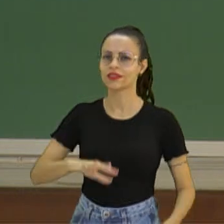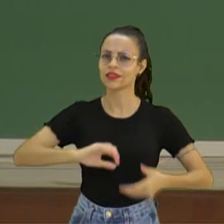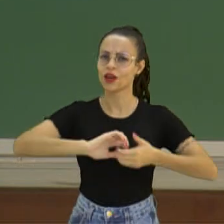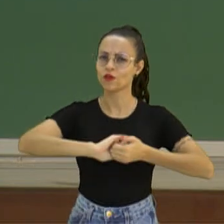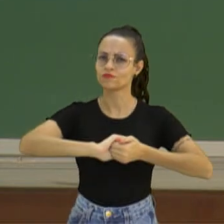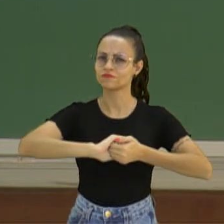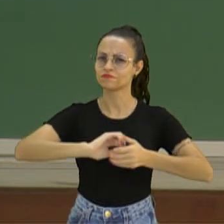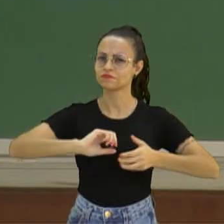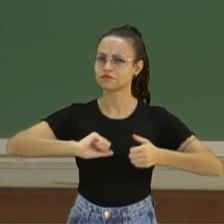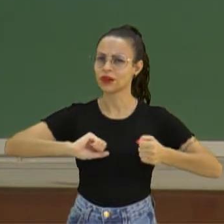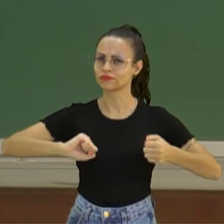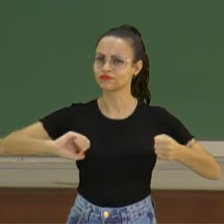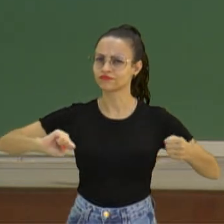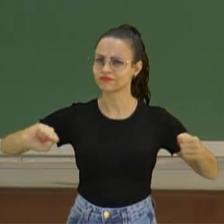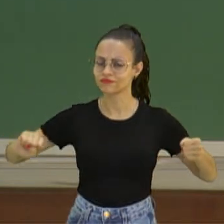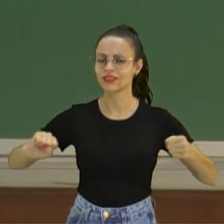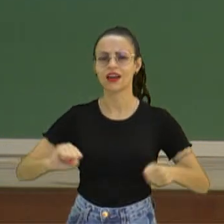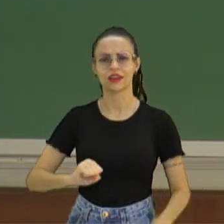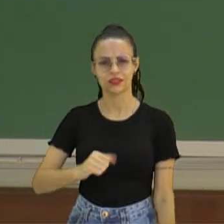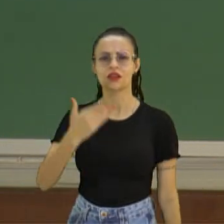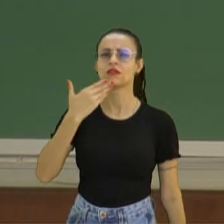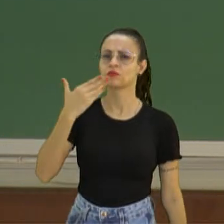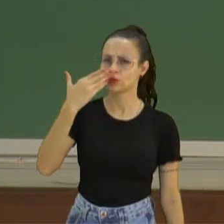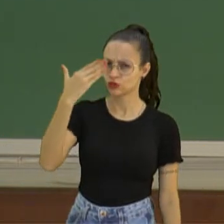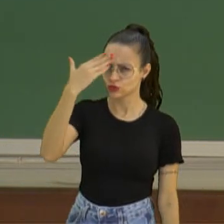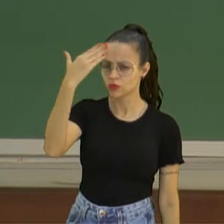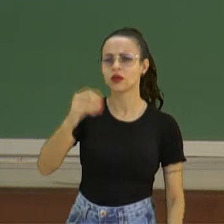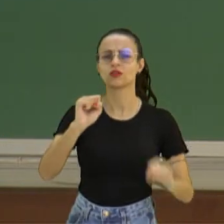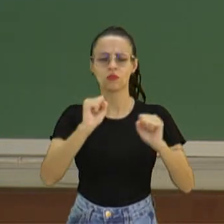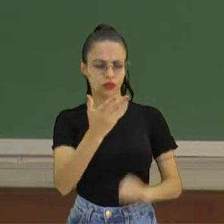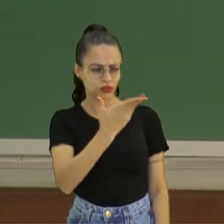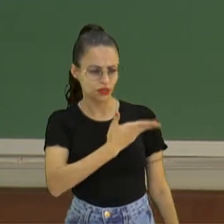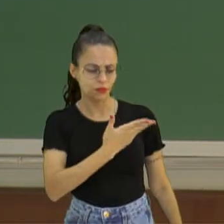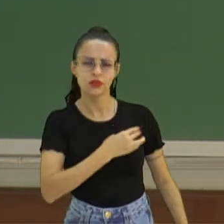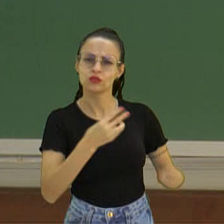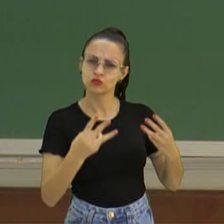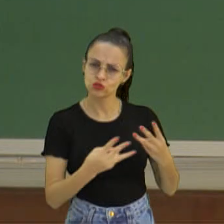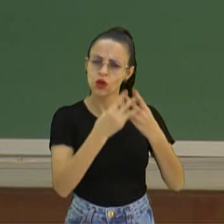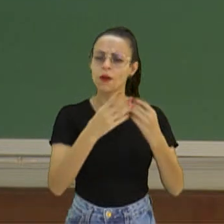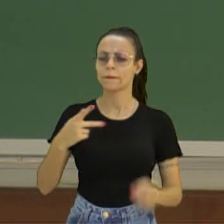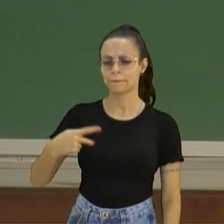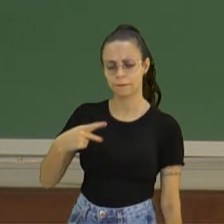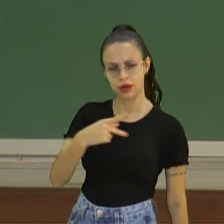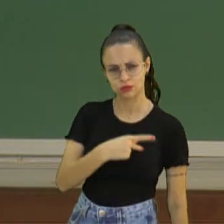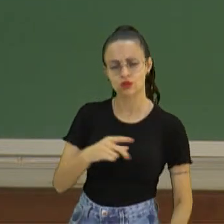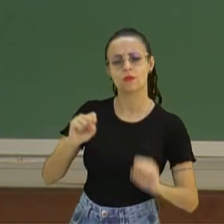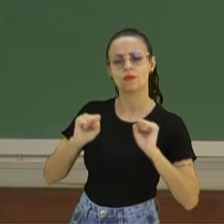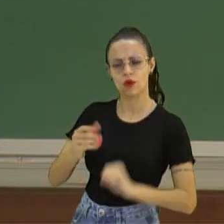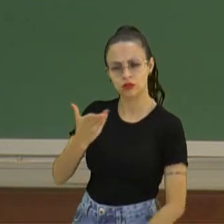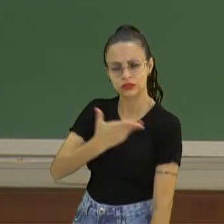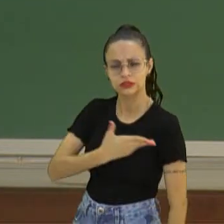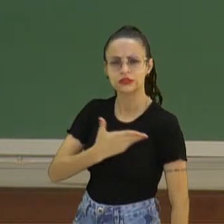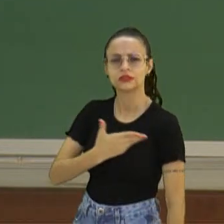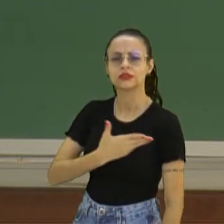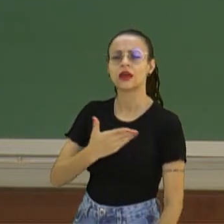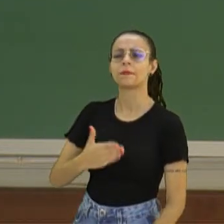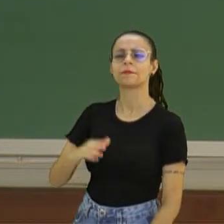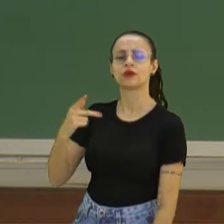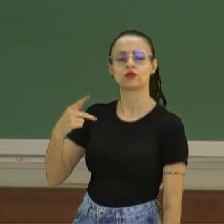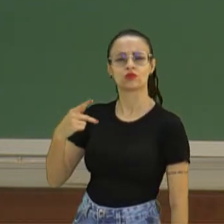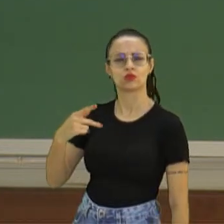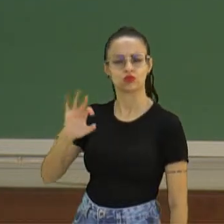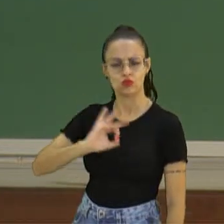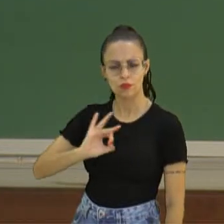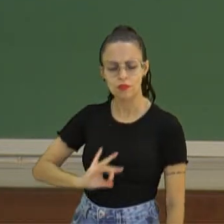ou seja o muçulmano pode ser amigo de uso de um pastor pode ser amigo de uma mãe-de-santo o padre domond o